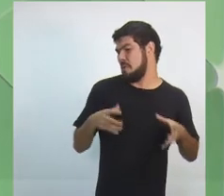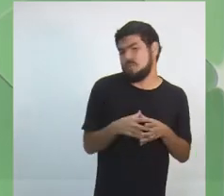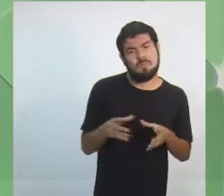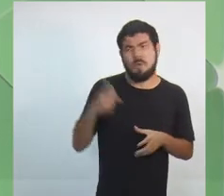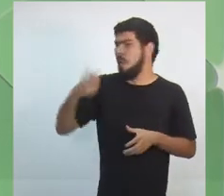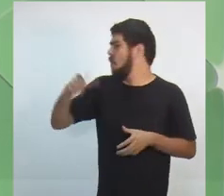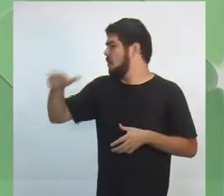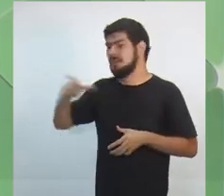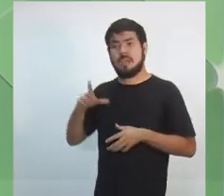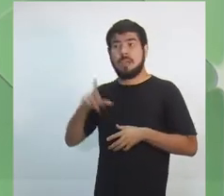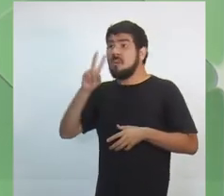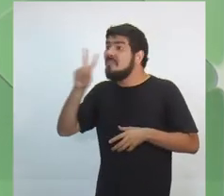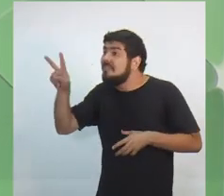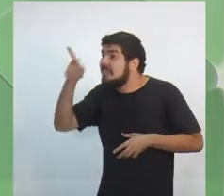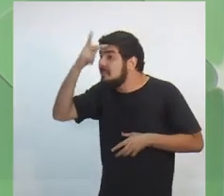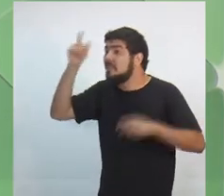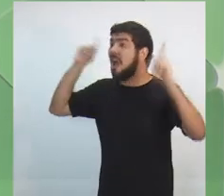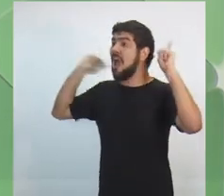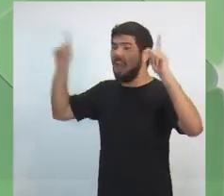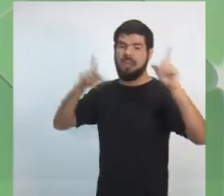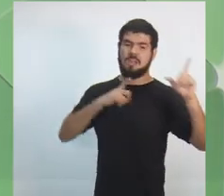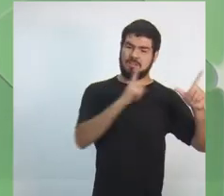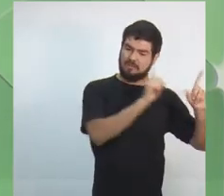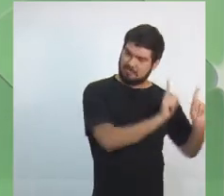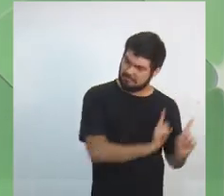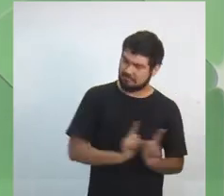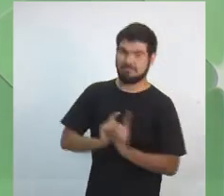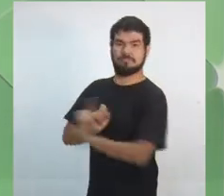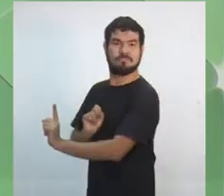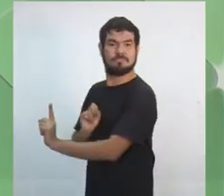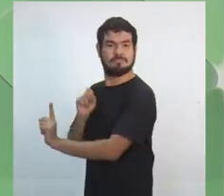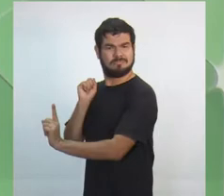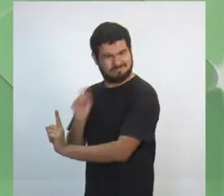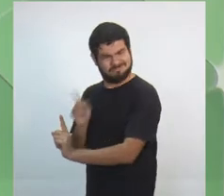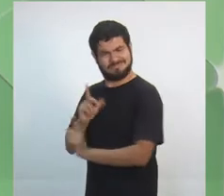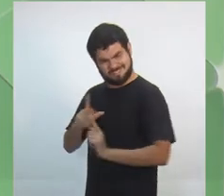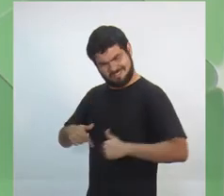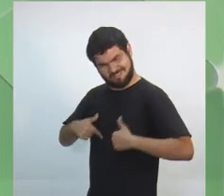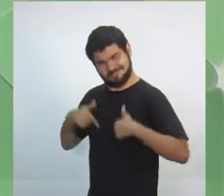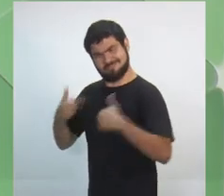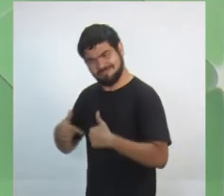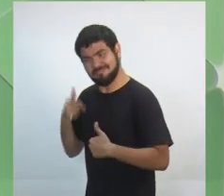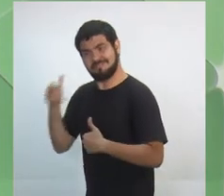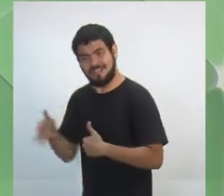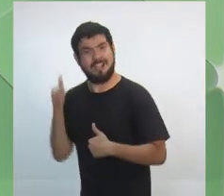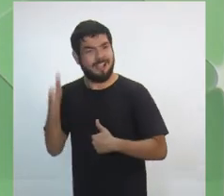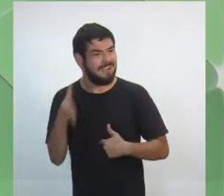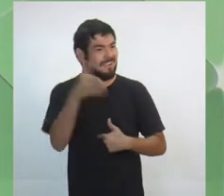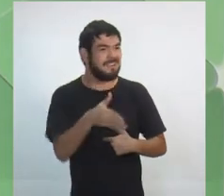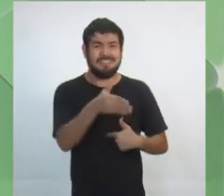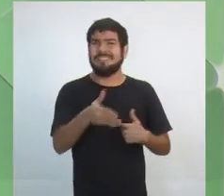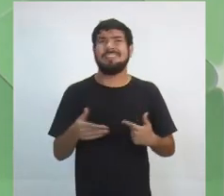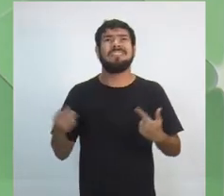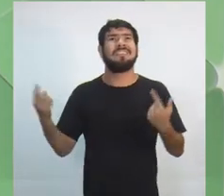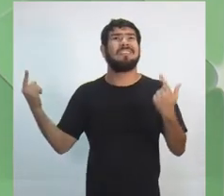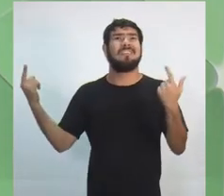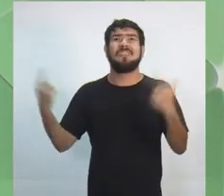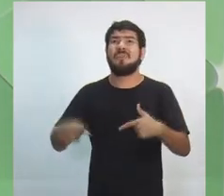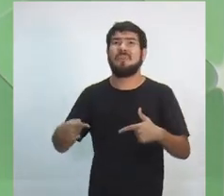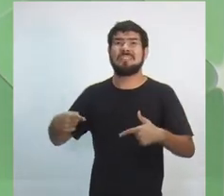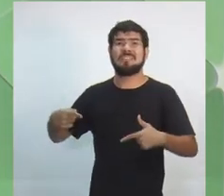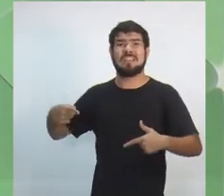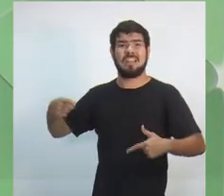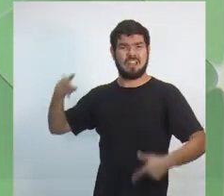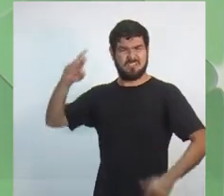alguma manifestação, eu sempre estive presente, porque nós estávamos com enfrentamento com o patronal, não que nós fôssemos contra os patronais, é porque